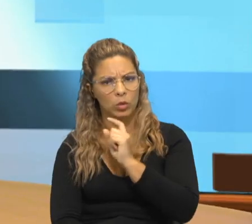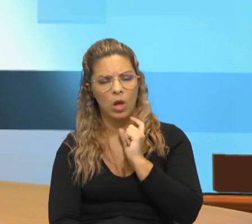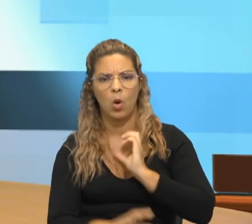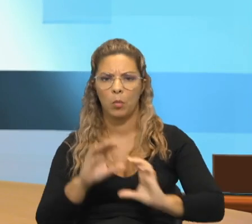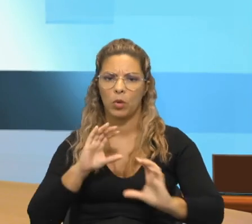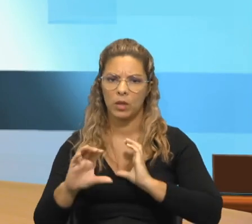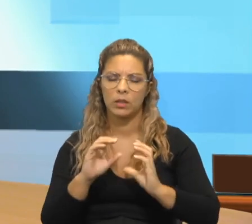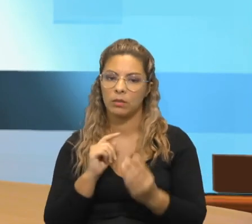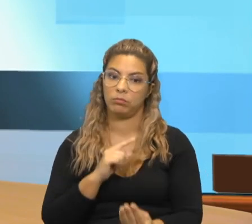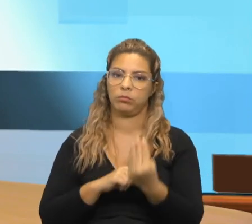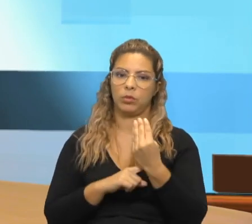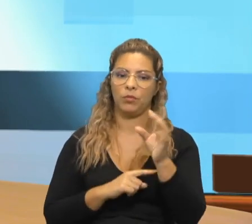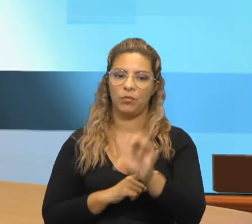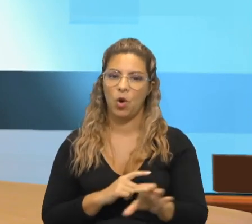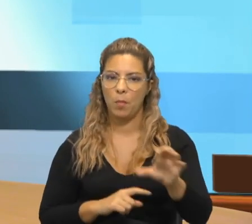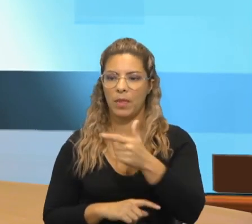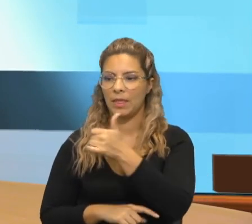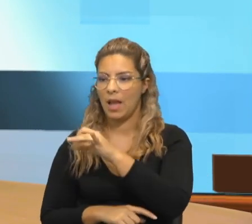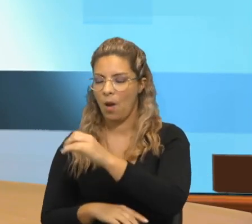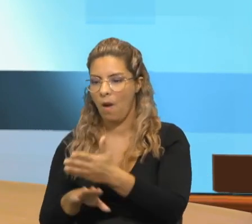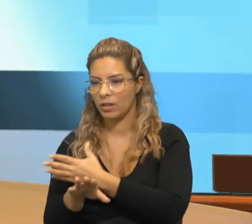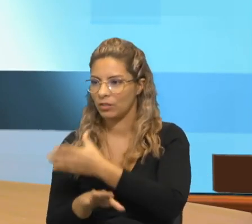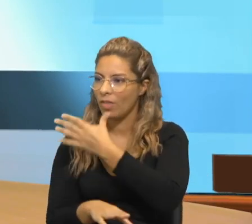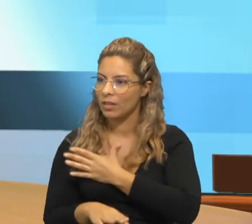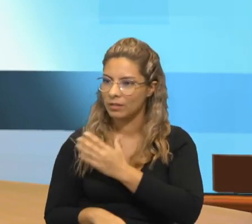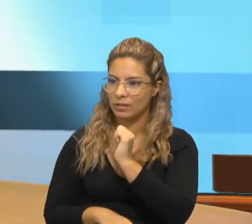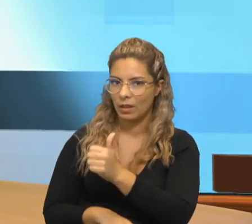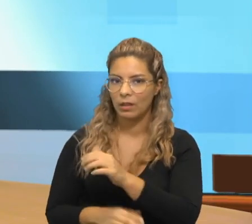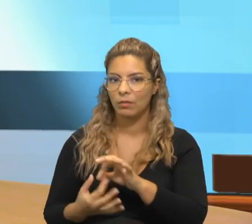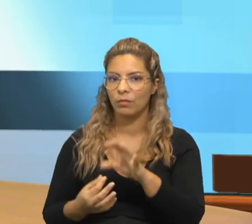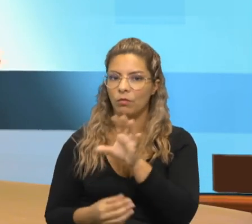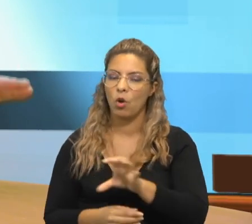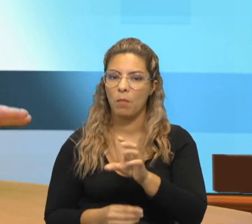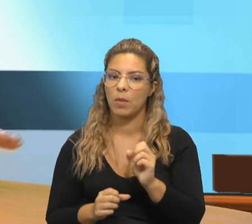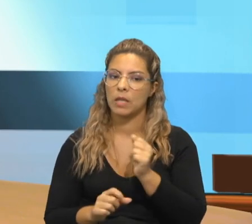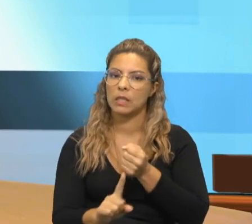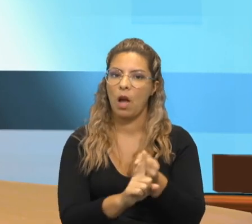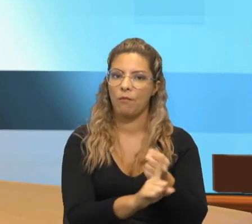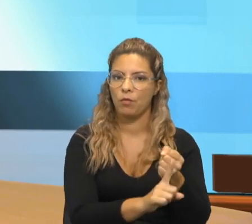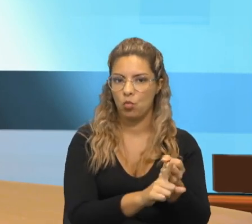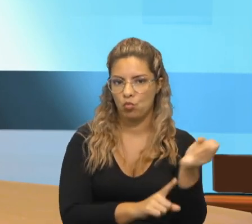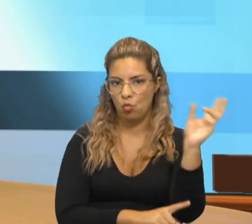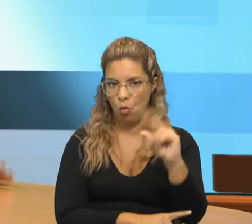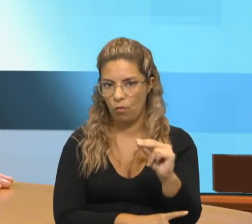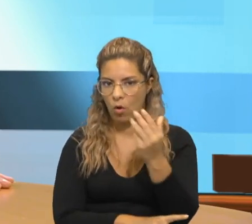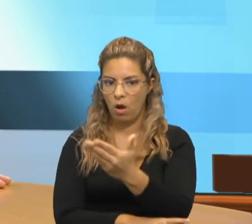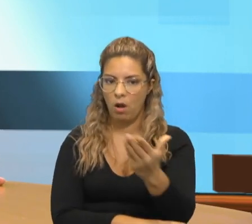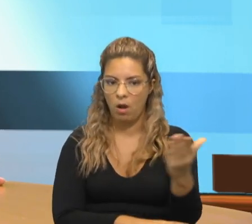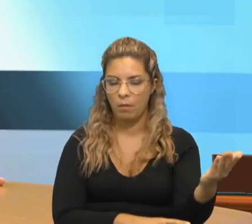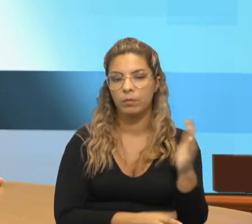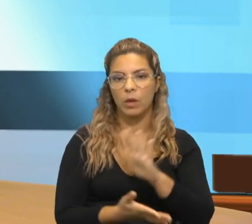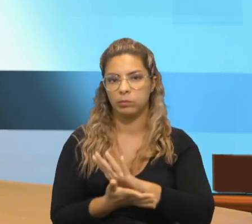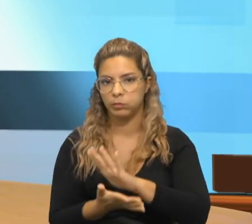hoje de forma diferente, e o padre Tiago Melo referia há um bocadinho esses novos desafios, para além da editora,